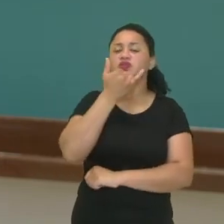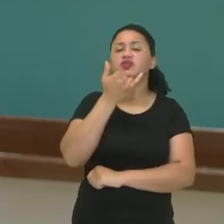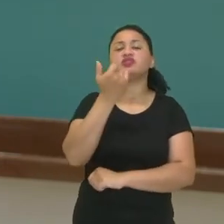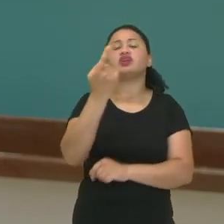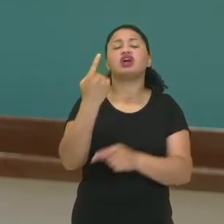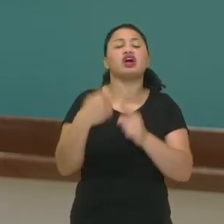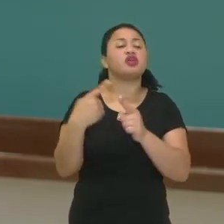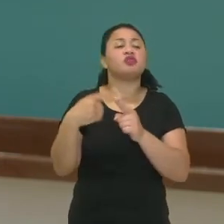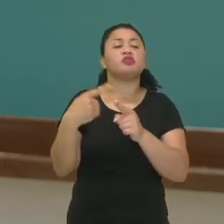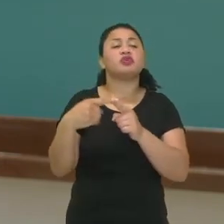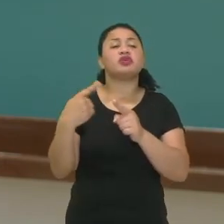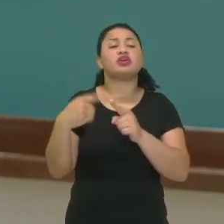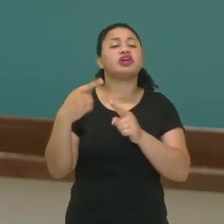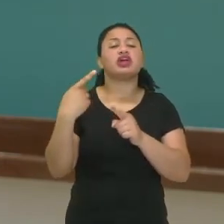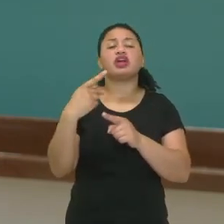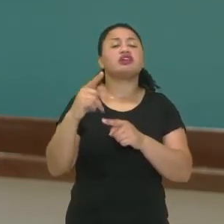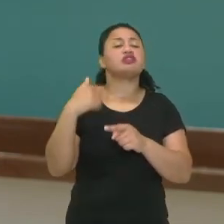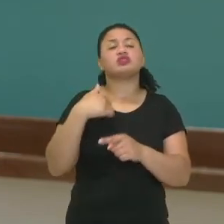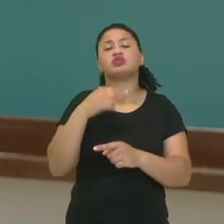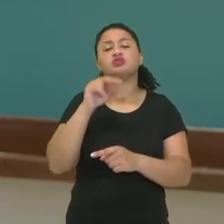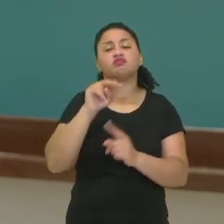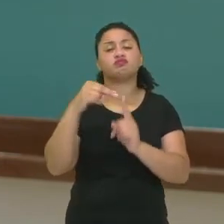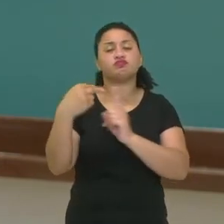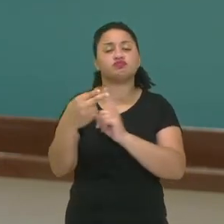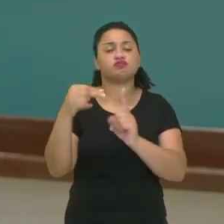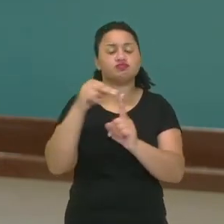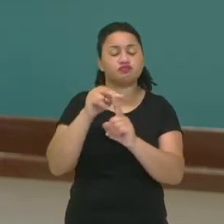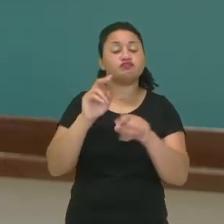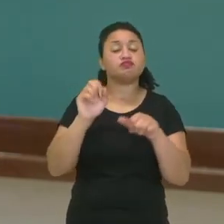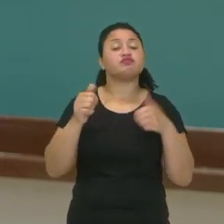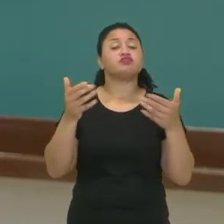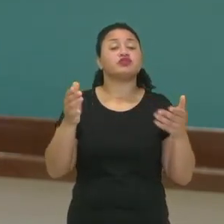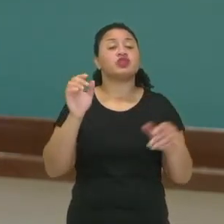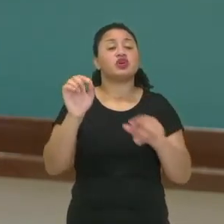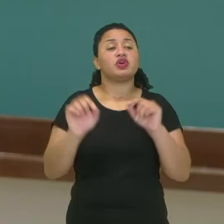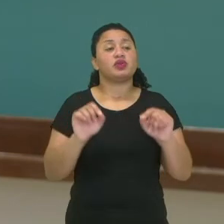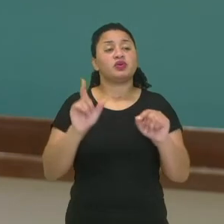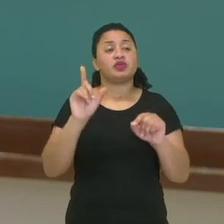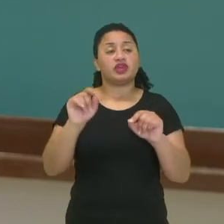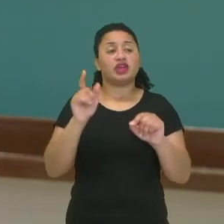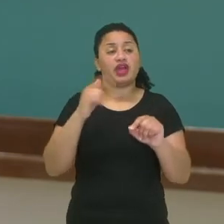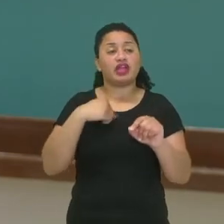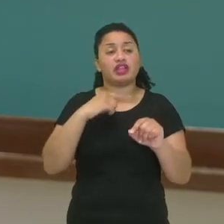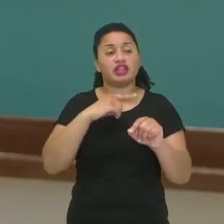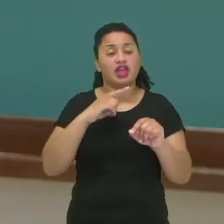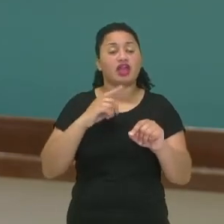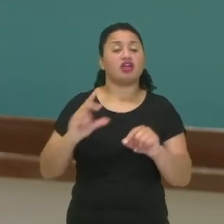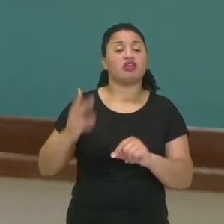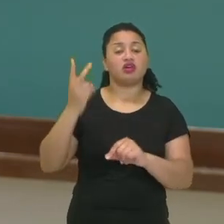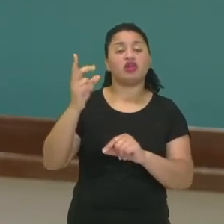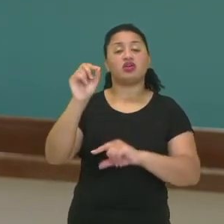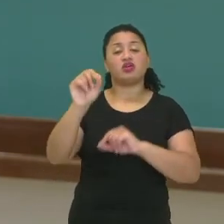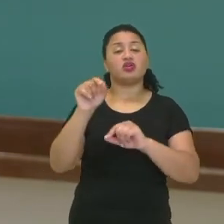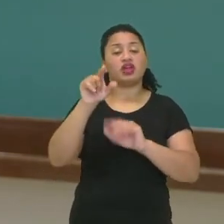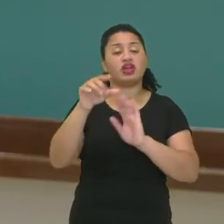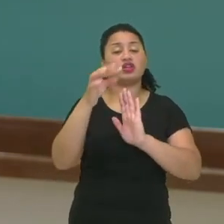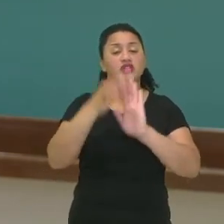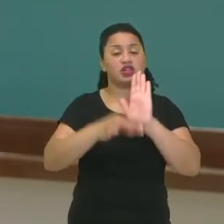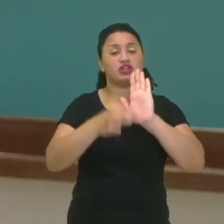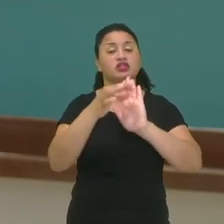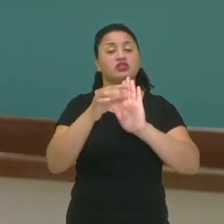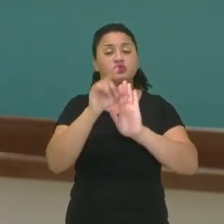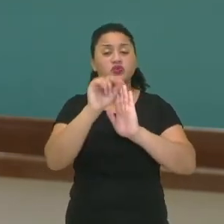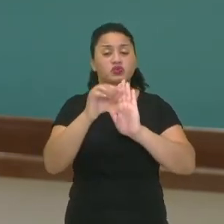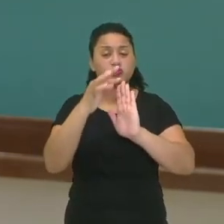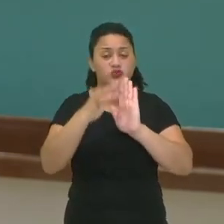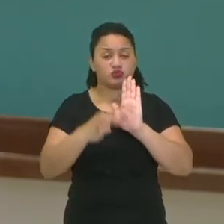né, o seu ponto de vista. Para isso, que te fala uma validade de um argumento, né?